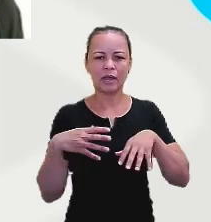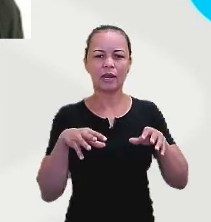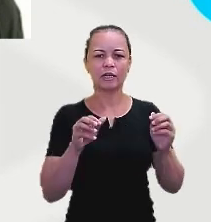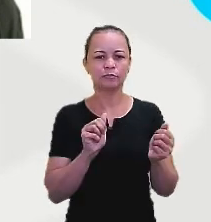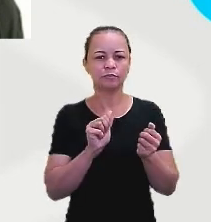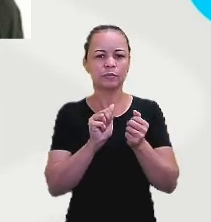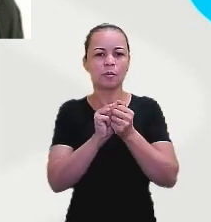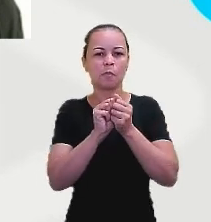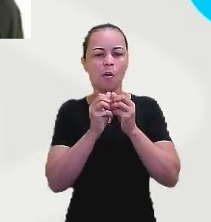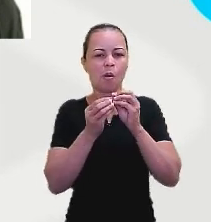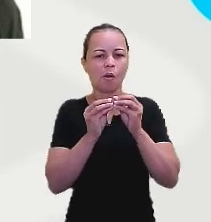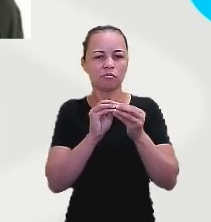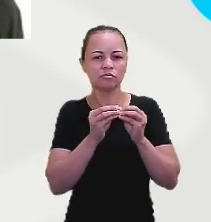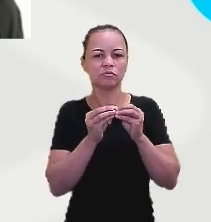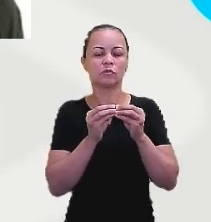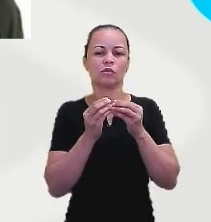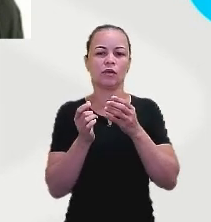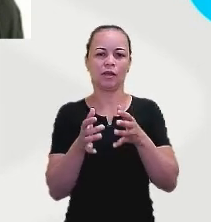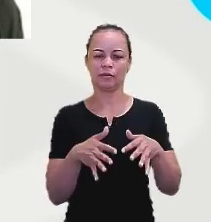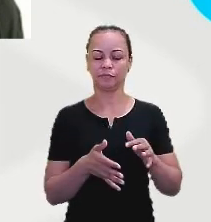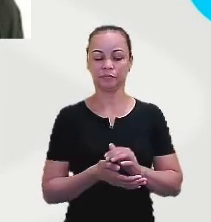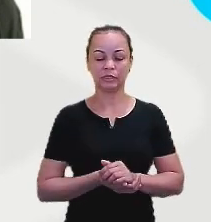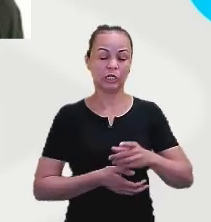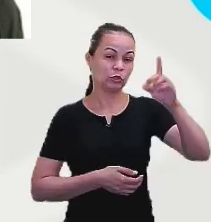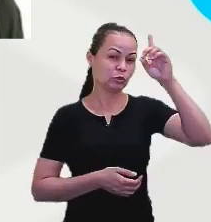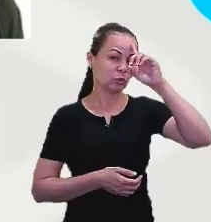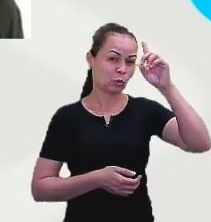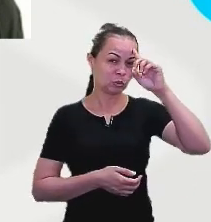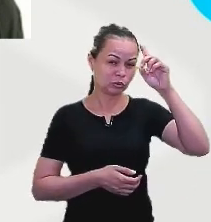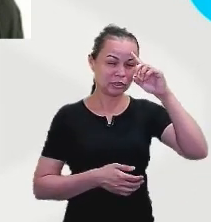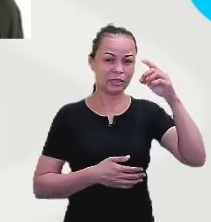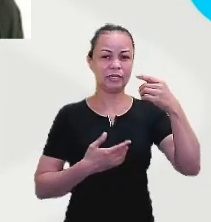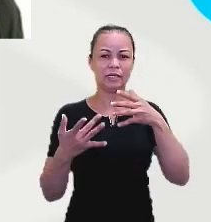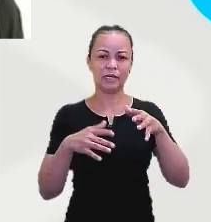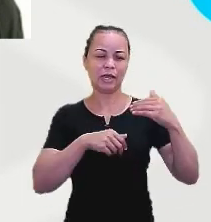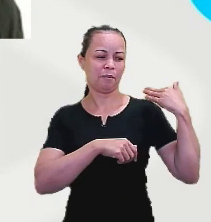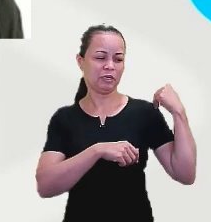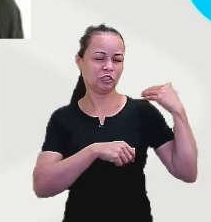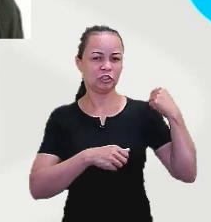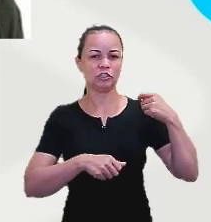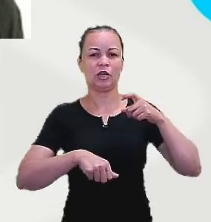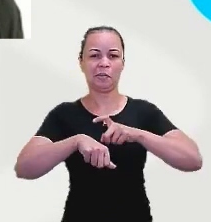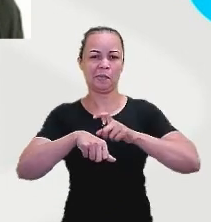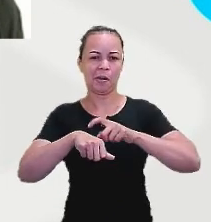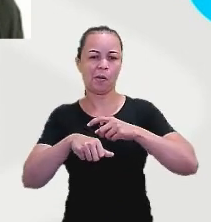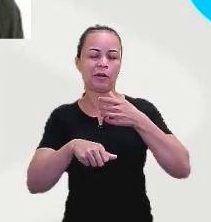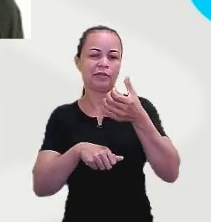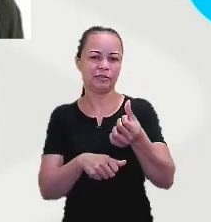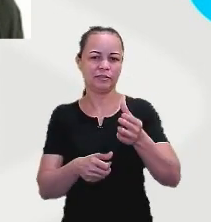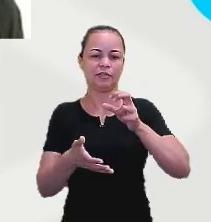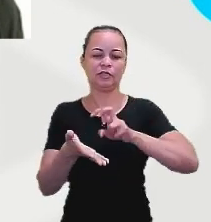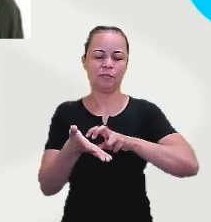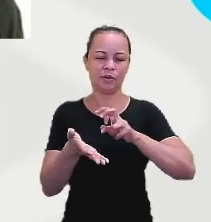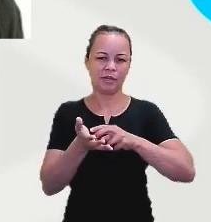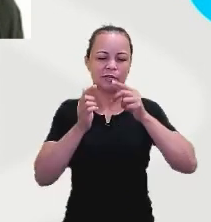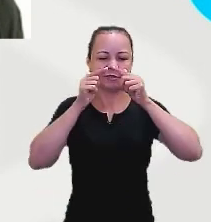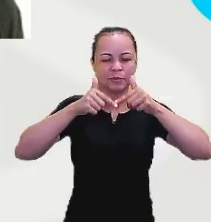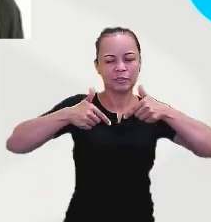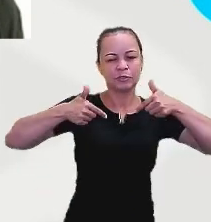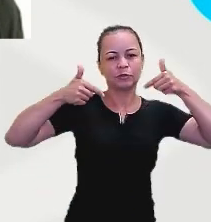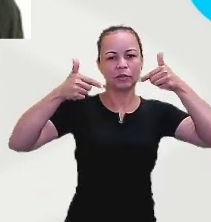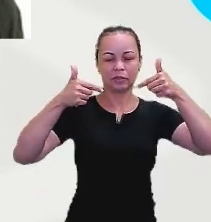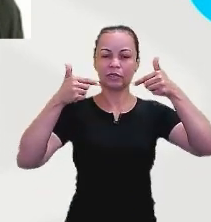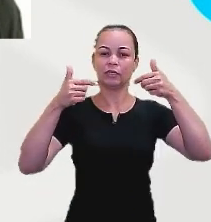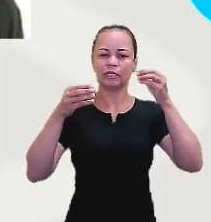pavor. Todo dia ela faz tudo sempre igual, me sacode às 6 horas da manhã, me sorri um sorriso pontual e me beija